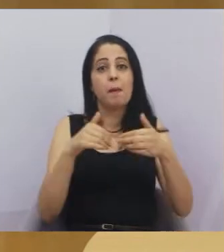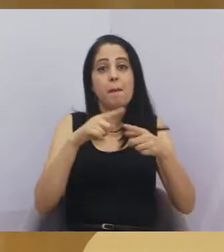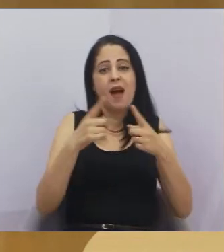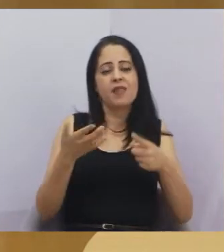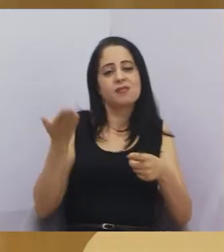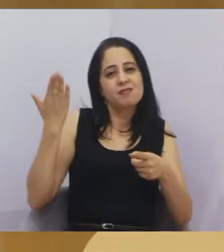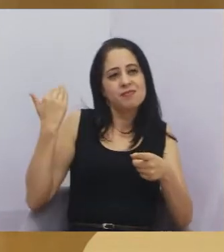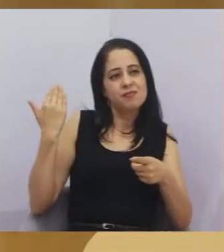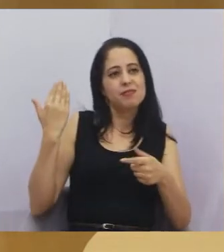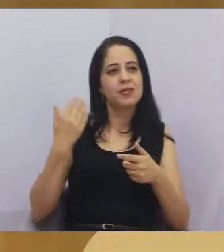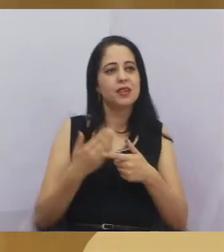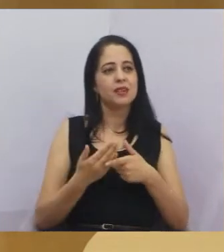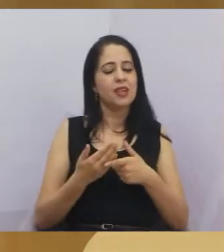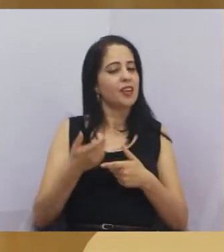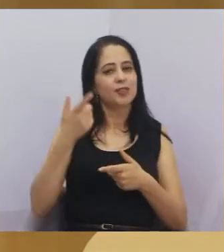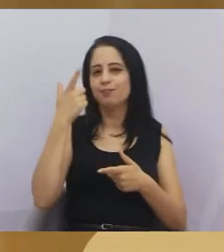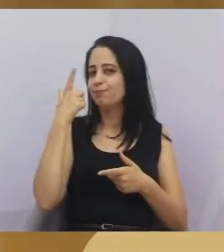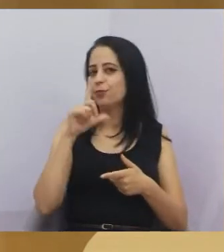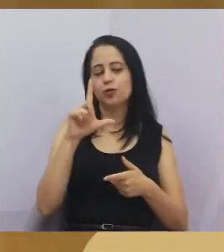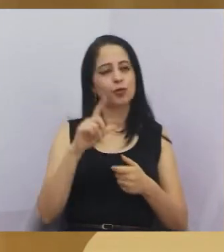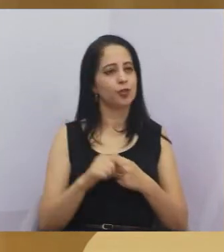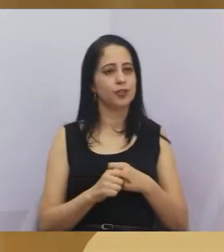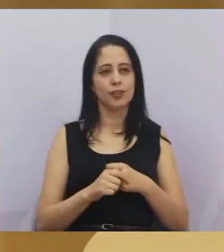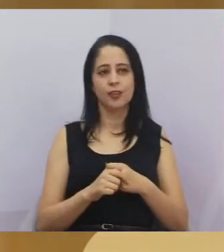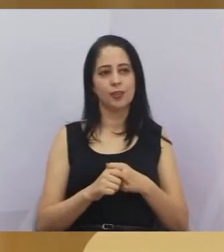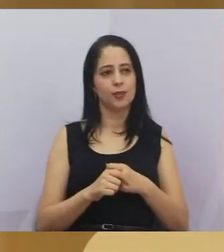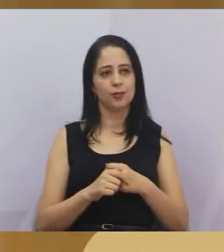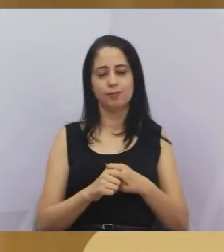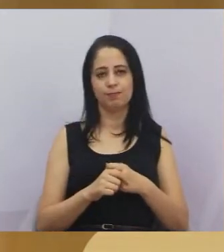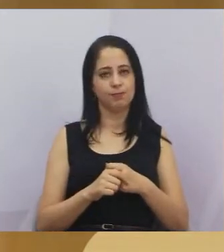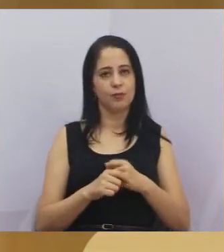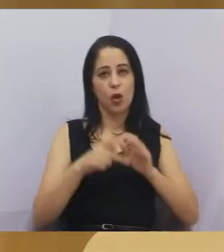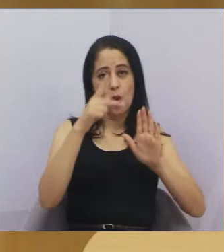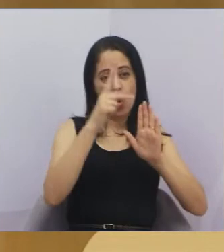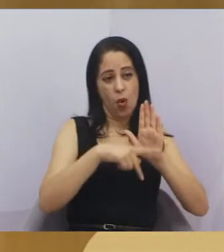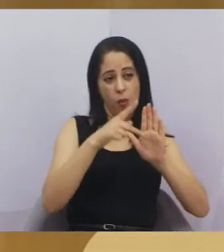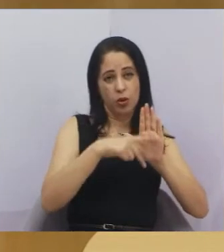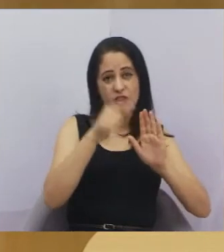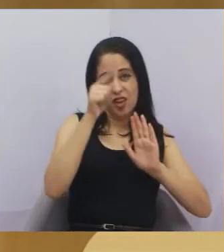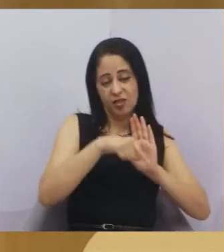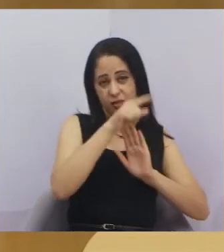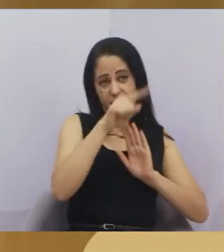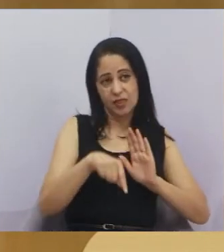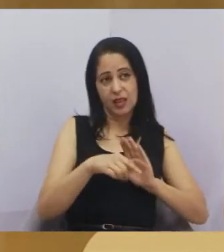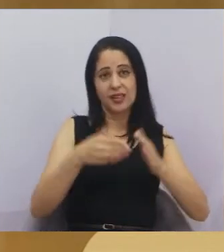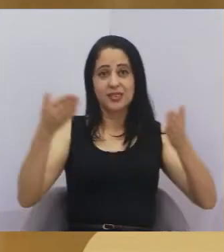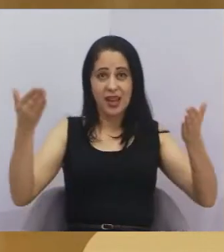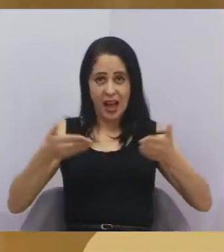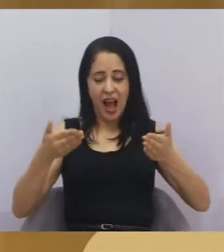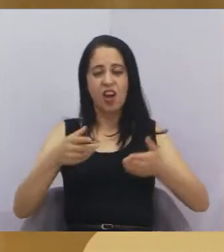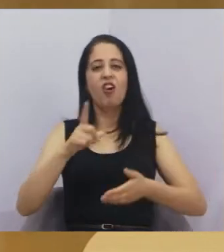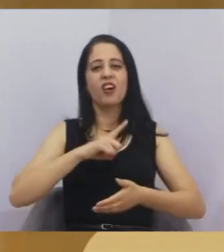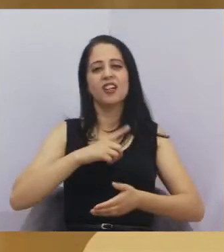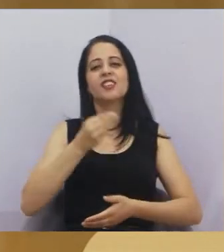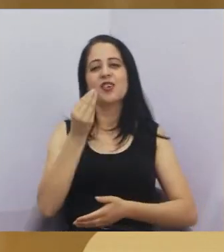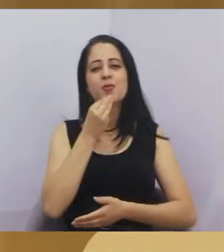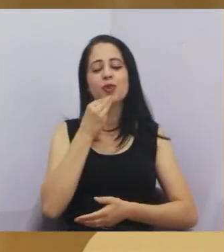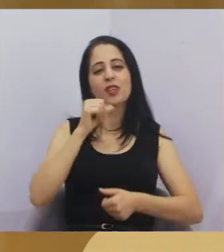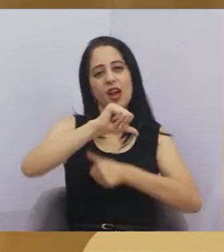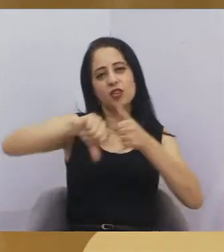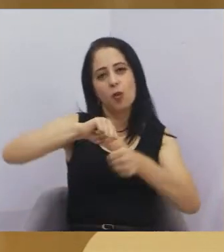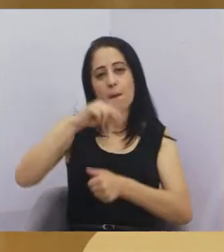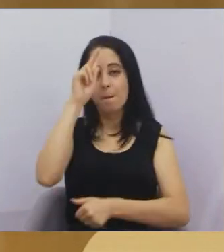Valmir, não quiseram, não foi levado esse projeto para frente. Bom, que agora tenha mudado os